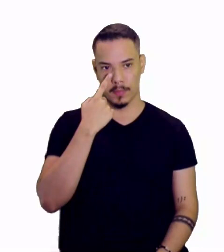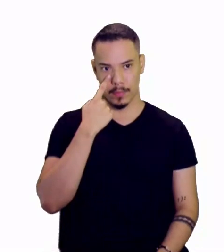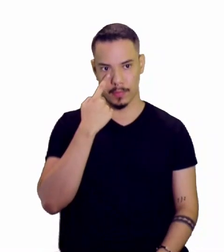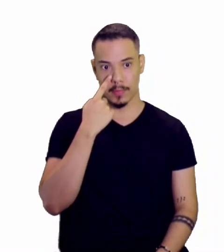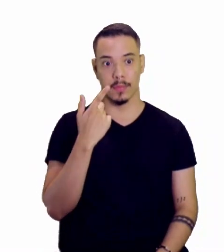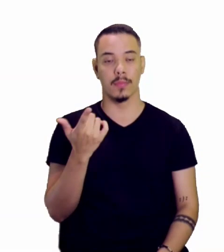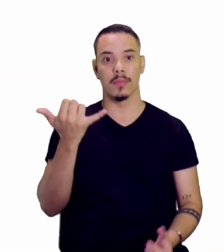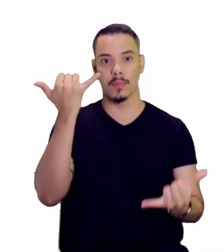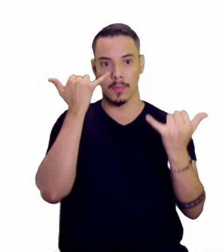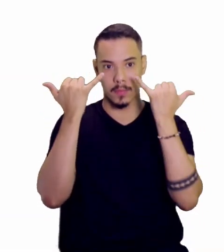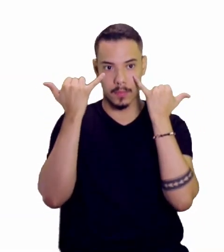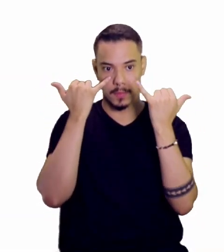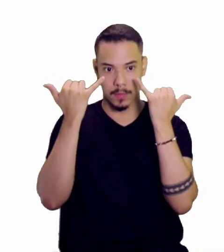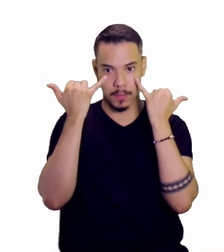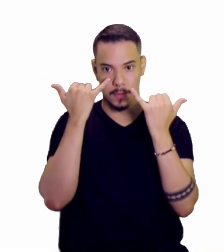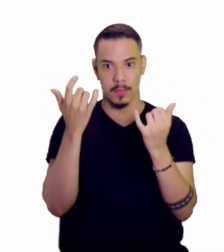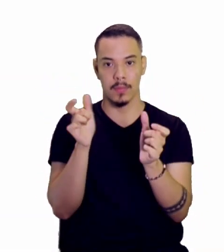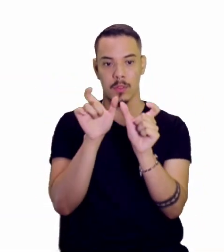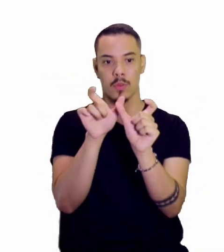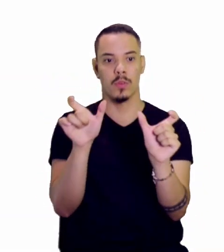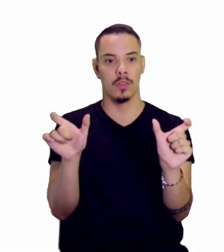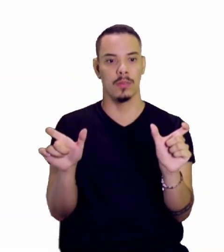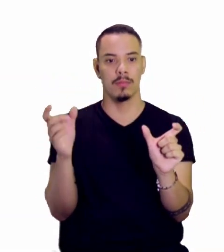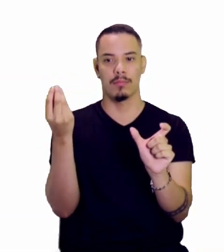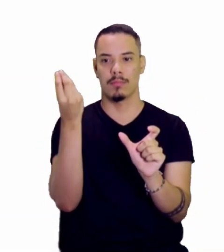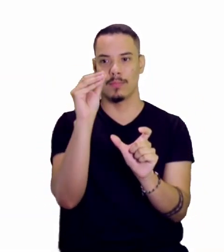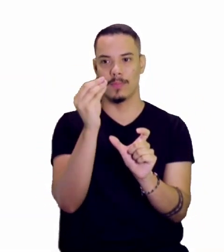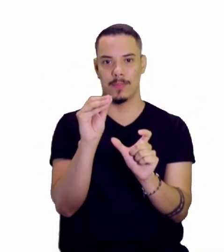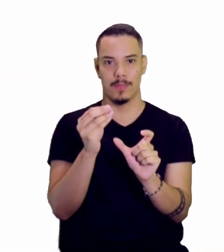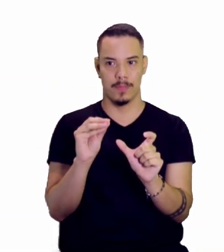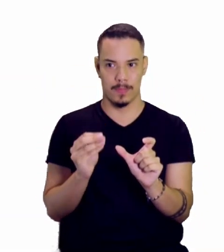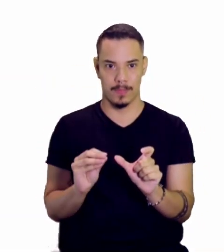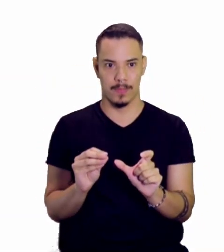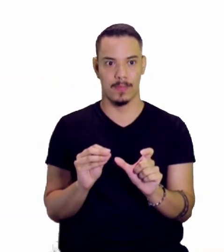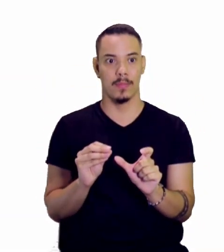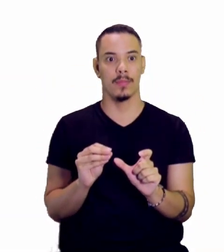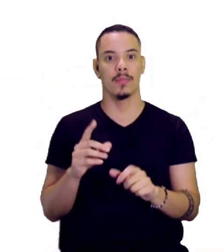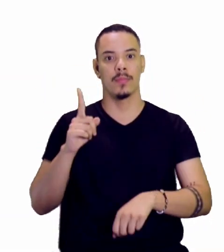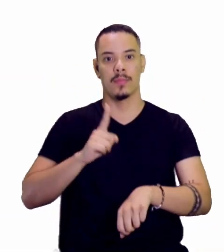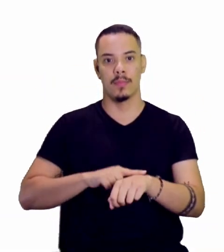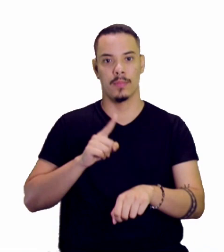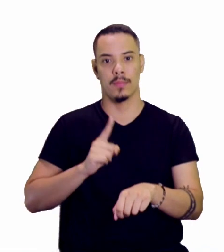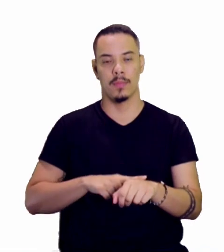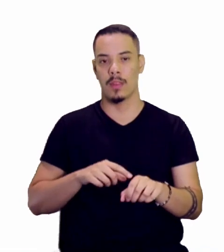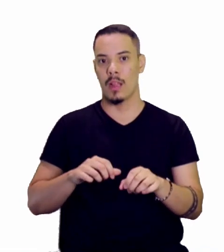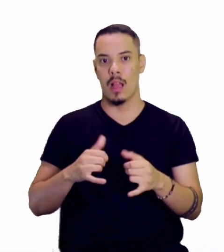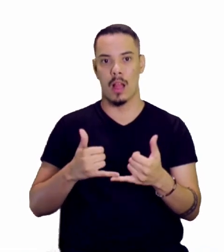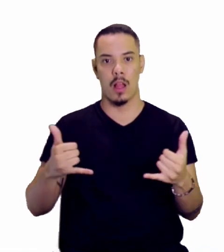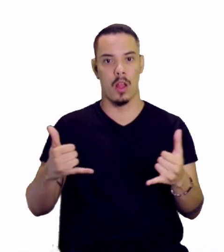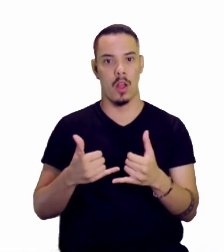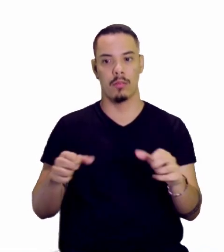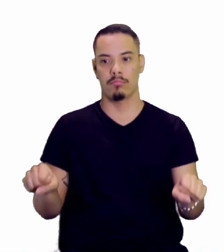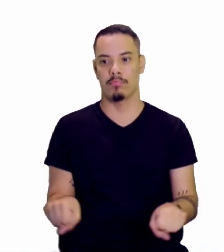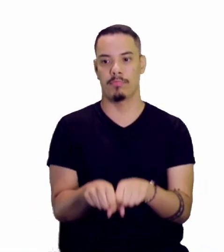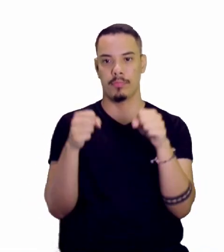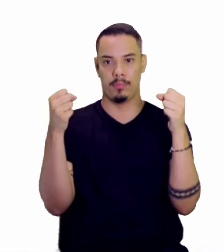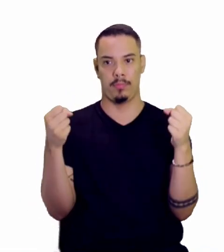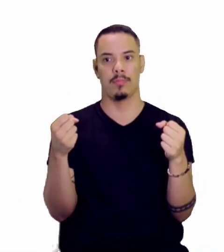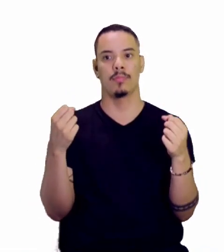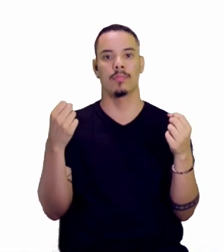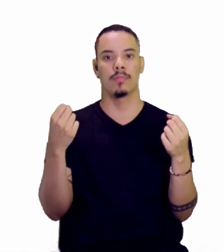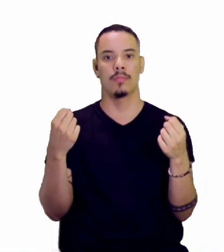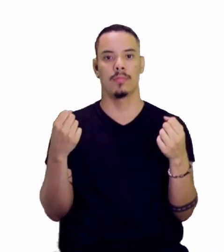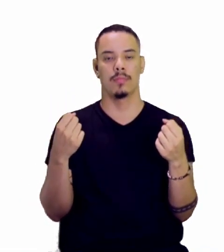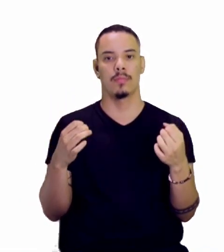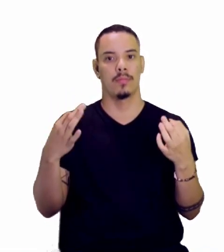Olha só, essa aqui é de completar as lacunas. Bonitinho, né? Em dado instante, a corda arrebenta. Com certeza,